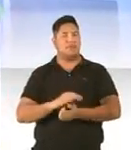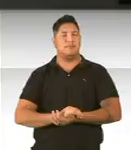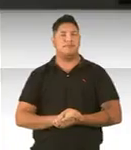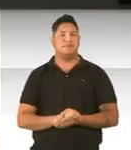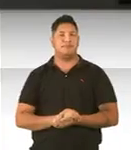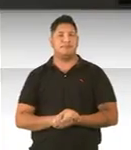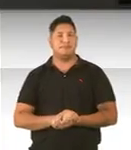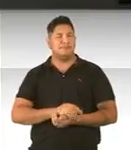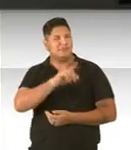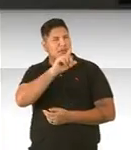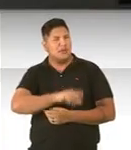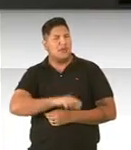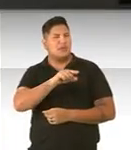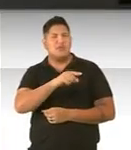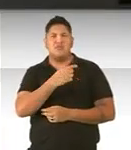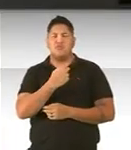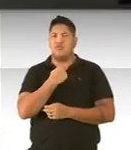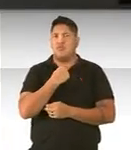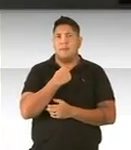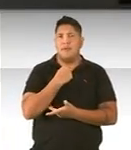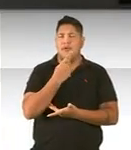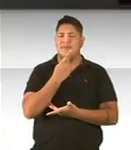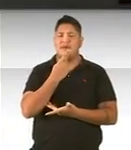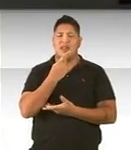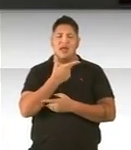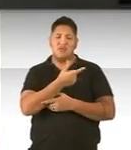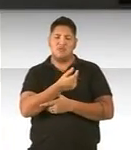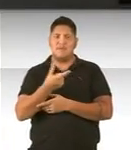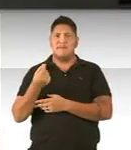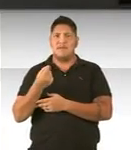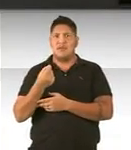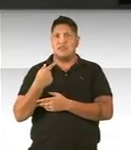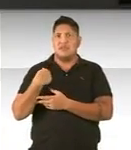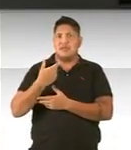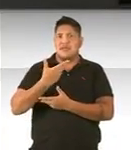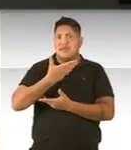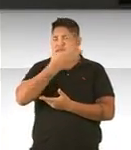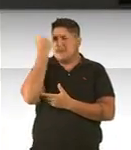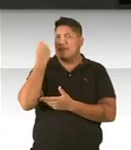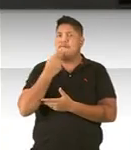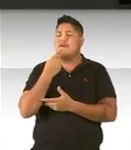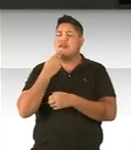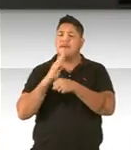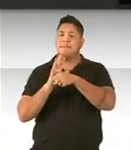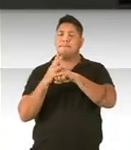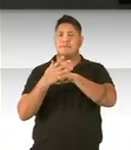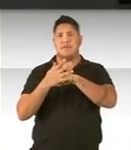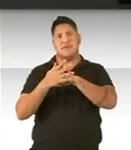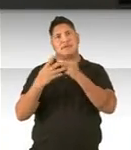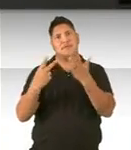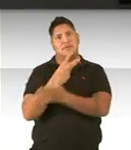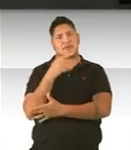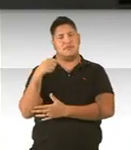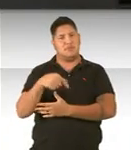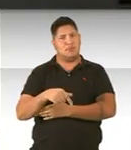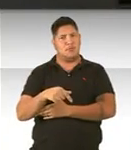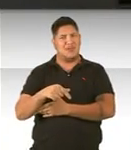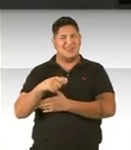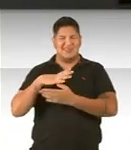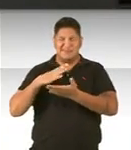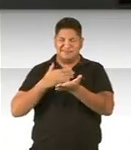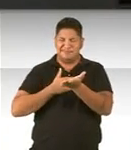pandemia. Doutor Balazeiro, não dá para falar de 2020 sem levar em consideração a pandemia de